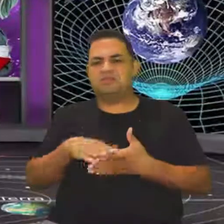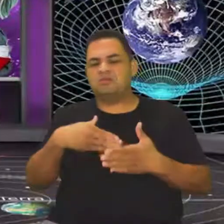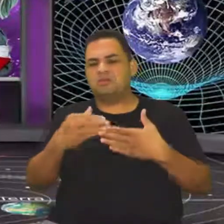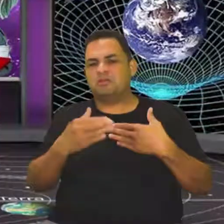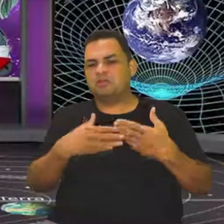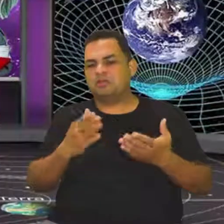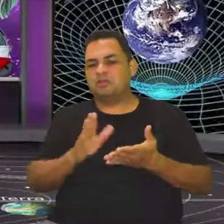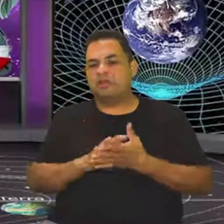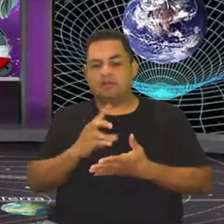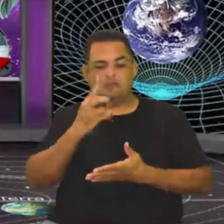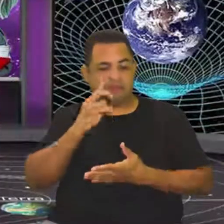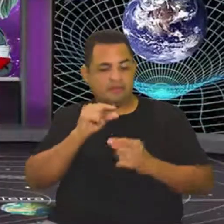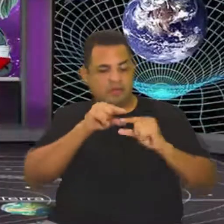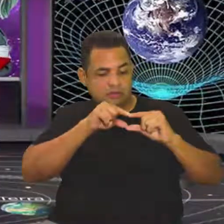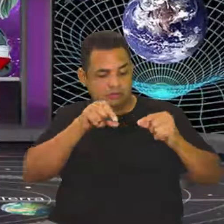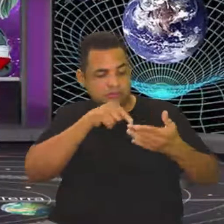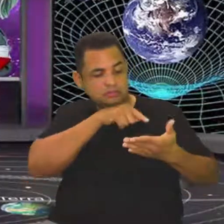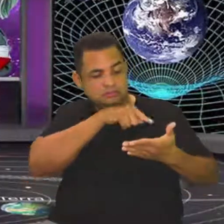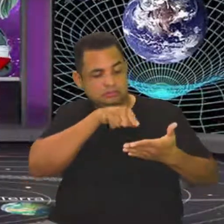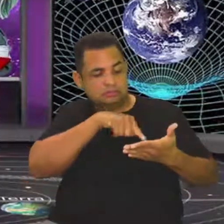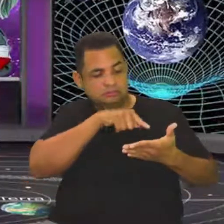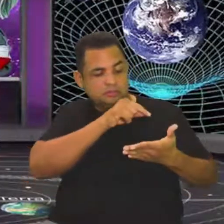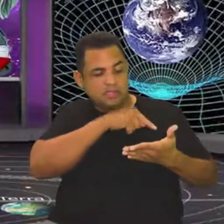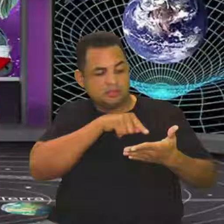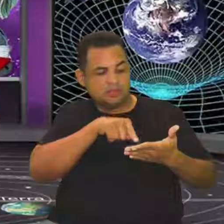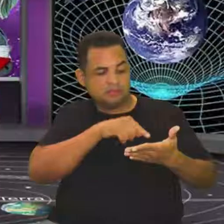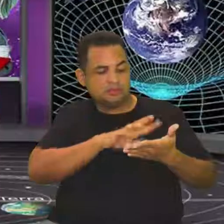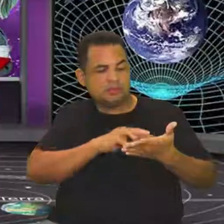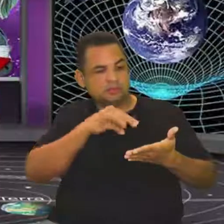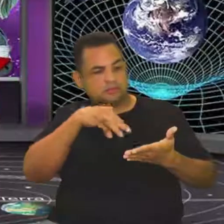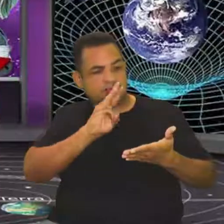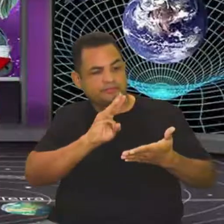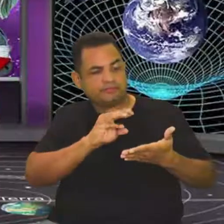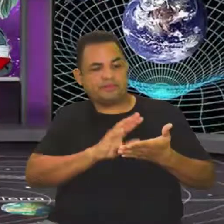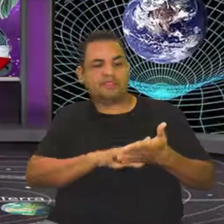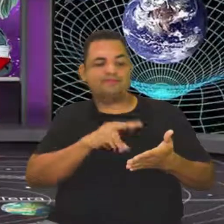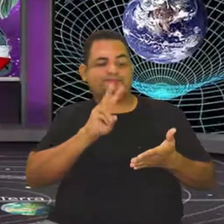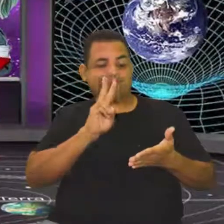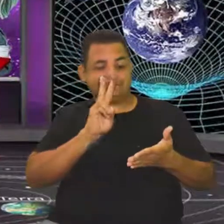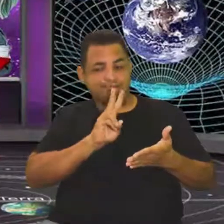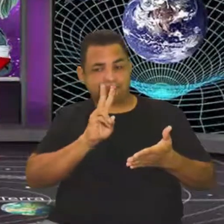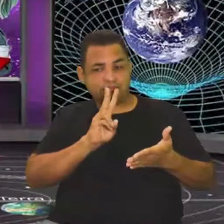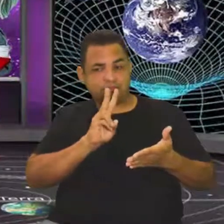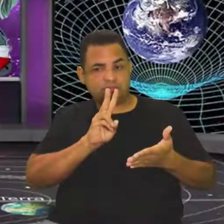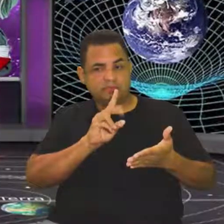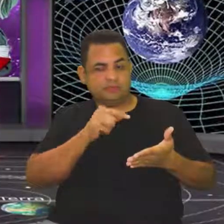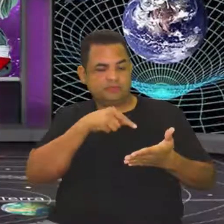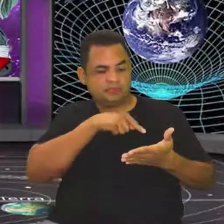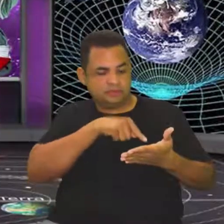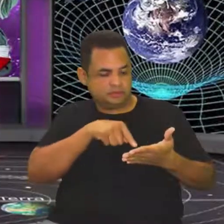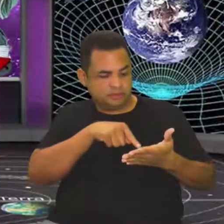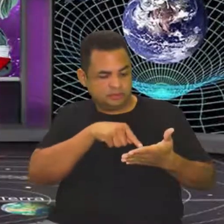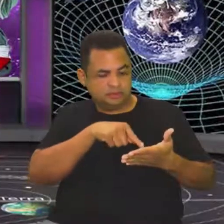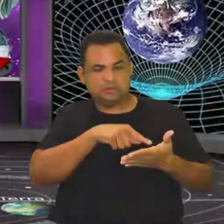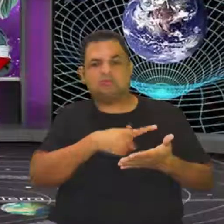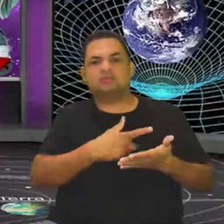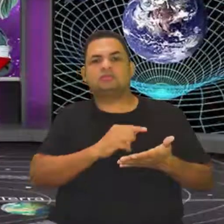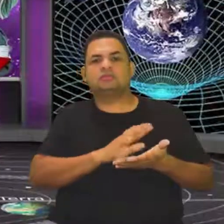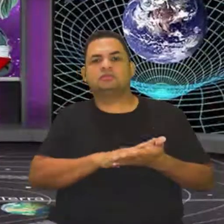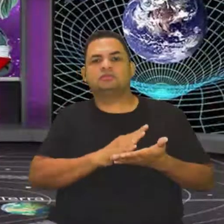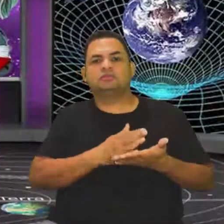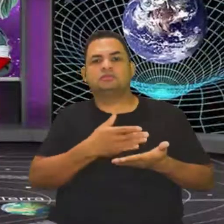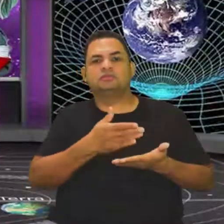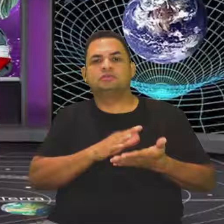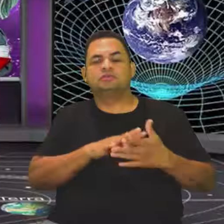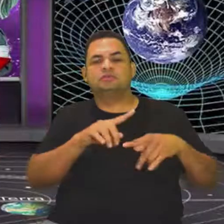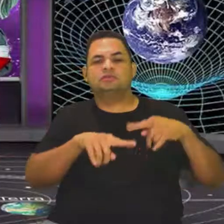Não, você vai ver lá na etiqueta a potência, você vai ver a tensão que alimenta esse equipamento, ok? Então, por